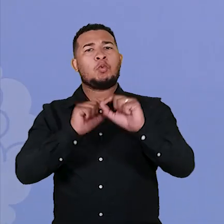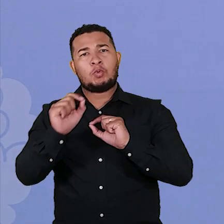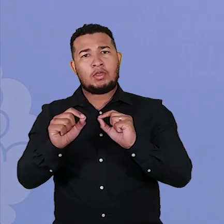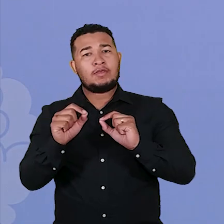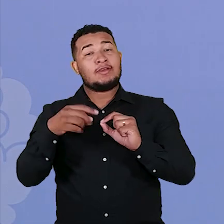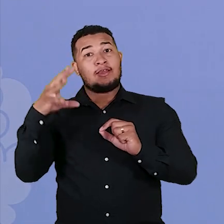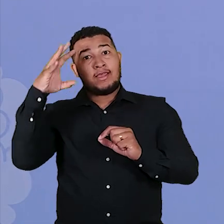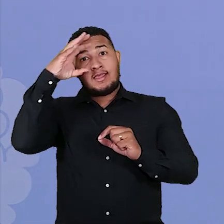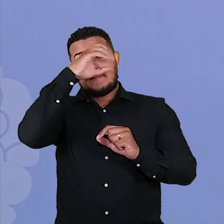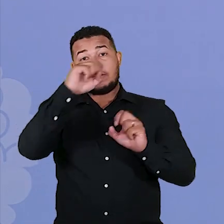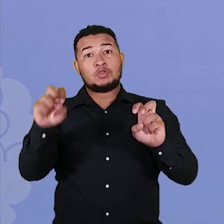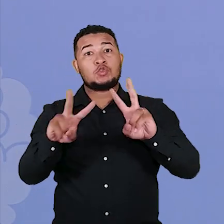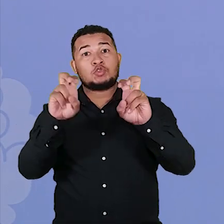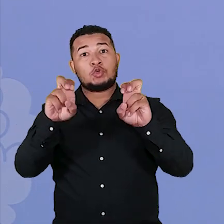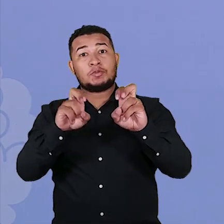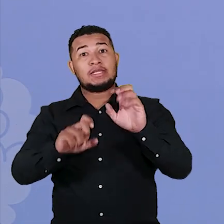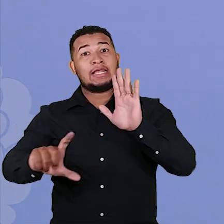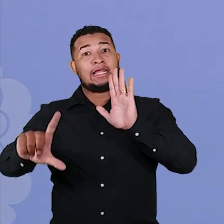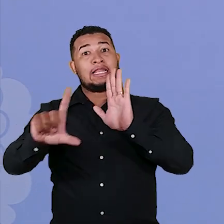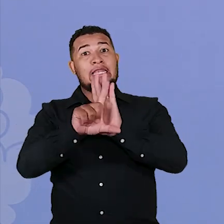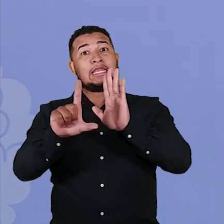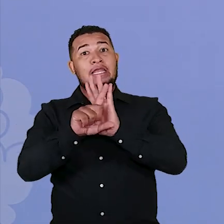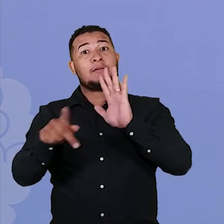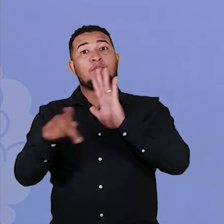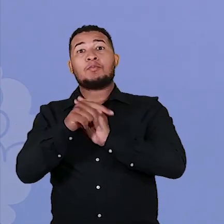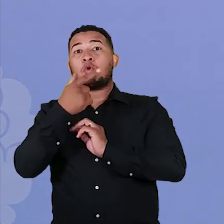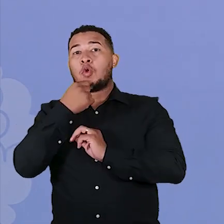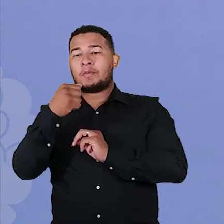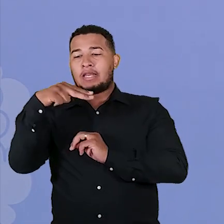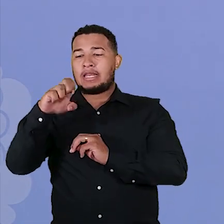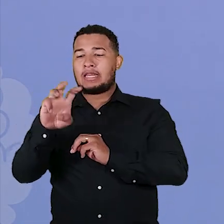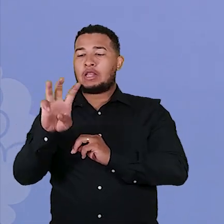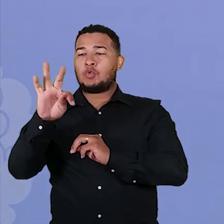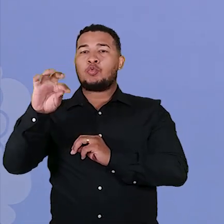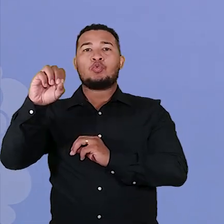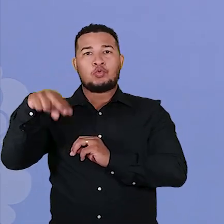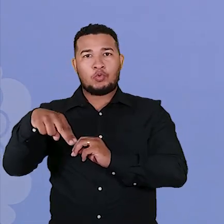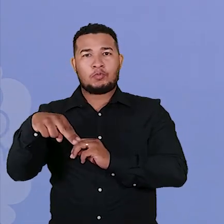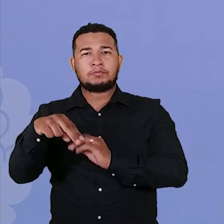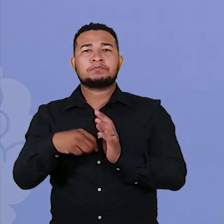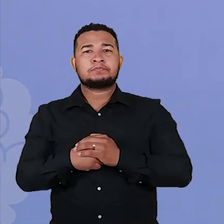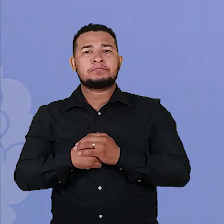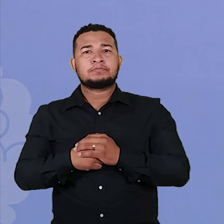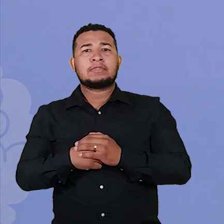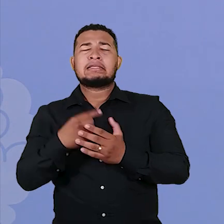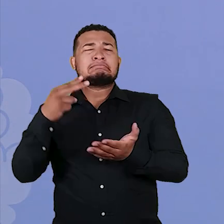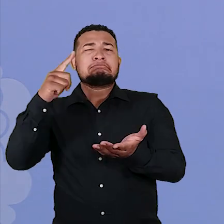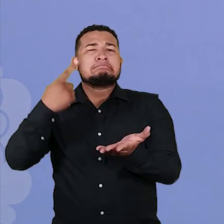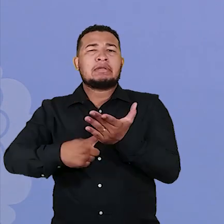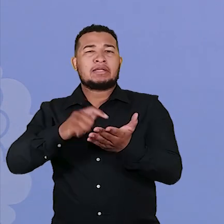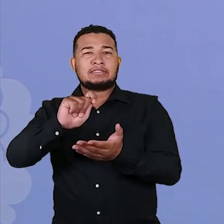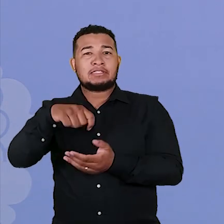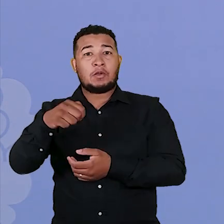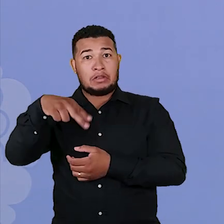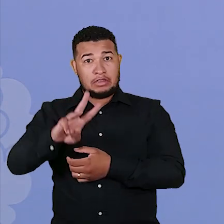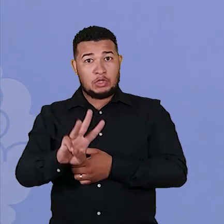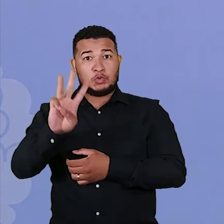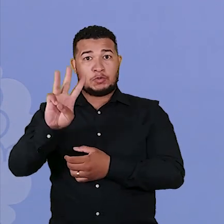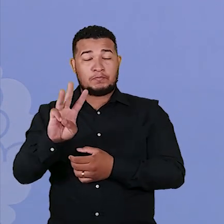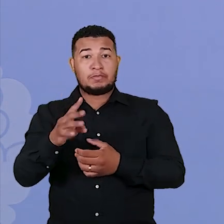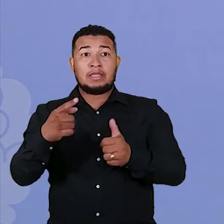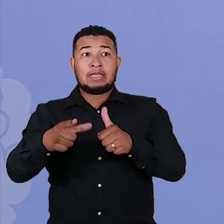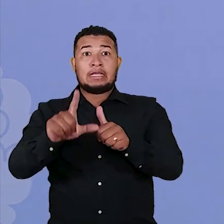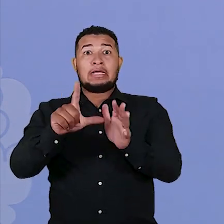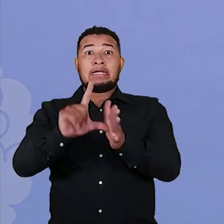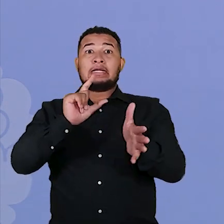nós vamos aprender sobre as leis de newton mas antes de eu falar sobre as leis de newton vou falar um pouco sobre o